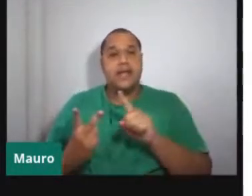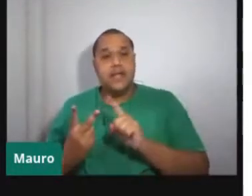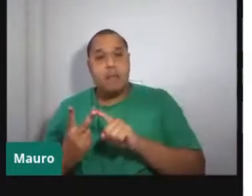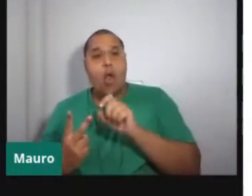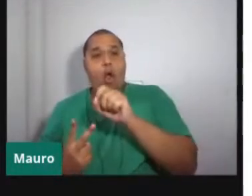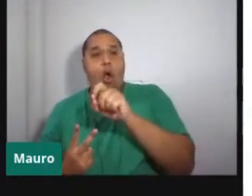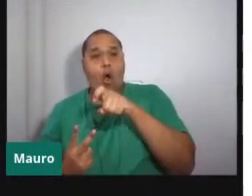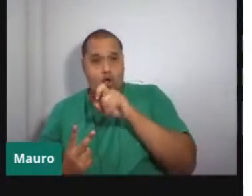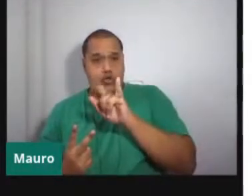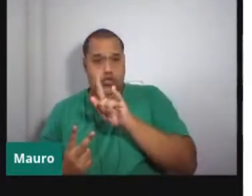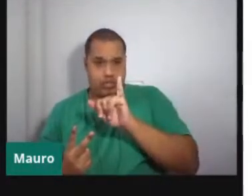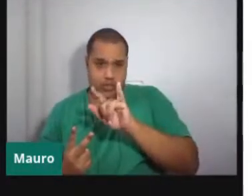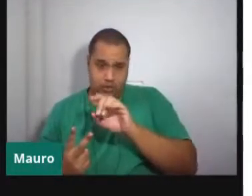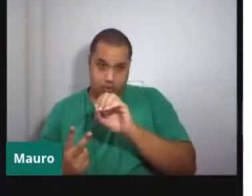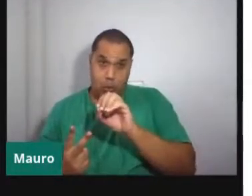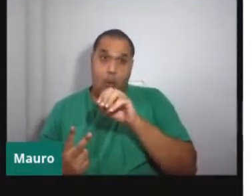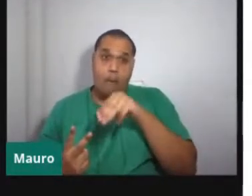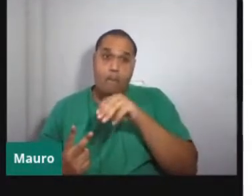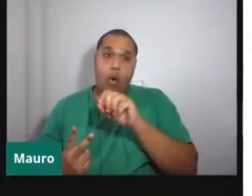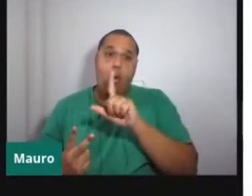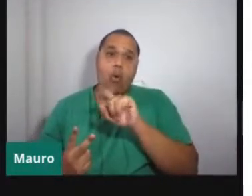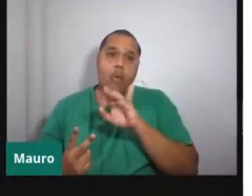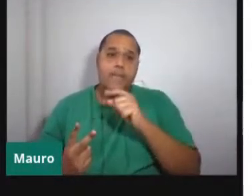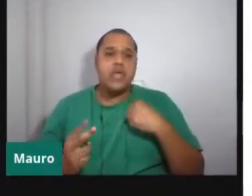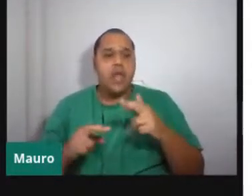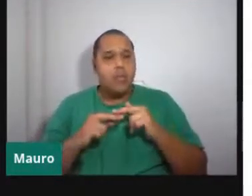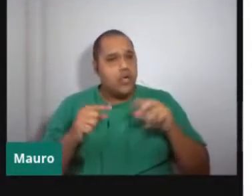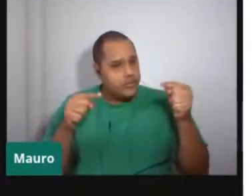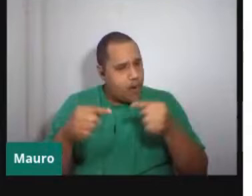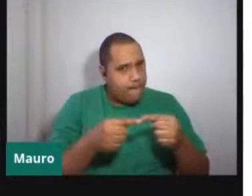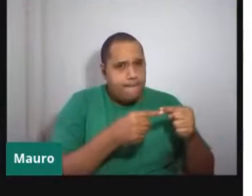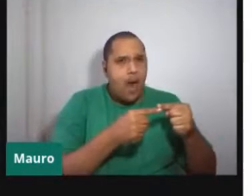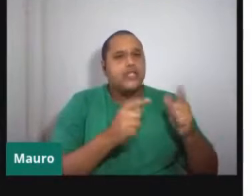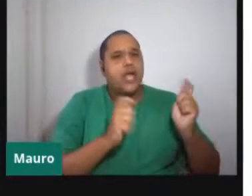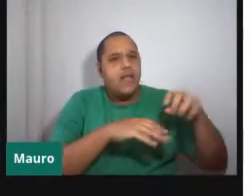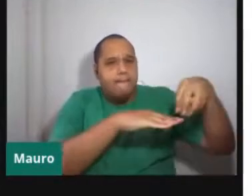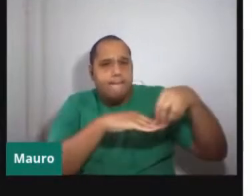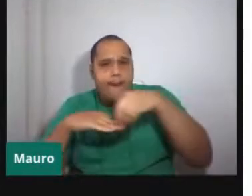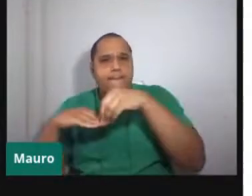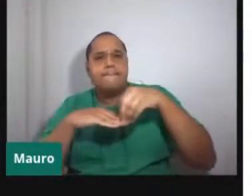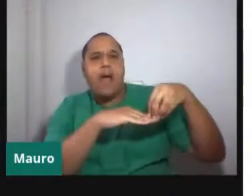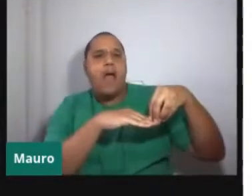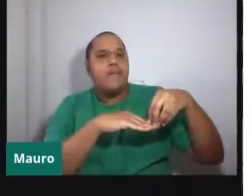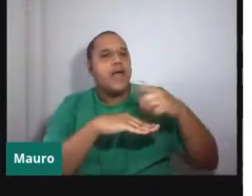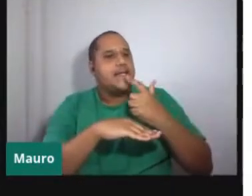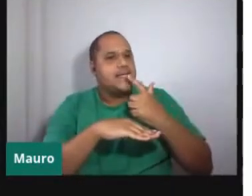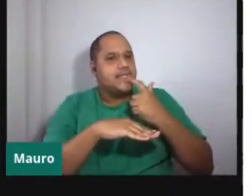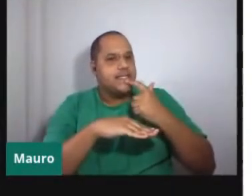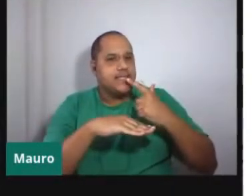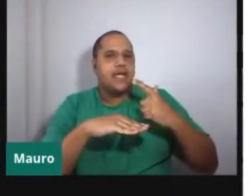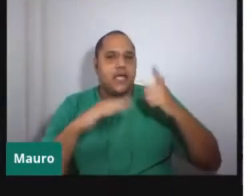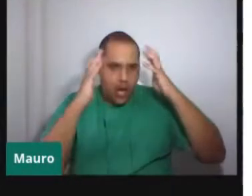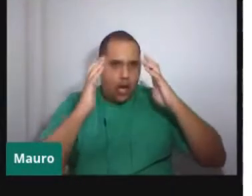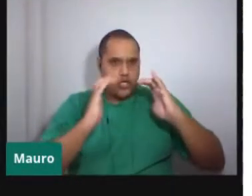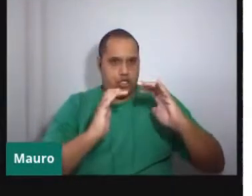sanguíneo a uma determinada região cerebral, que acaba sendo uma inferência indireta de maior atividade cerebral, tá? A gente